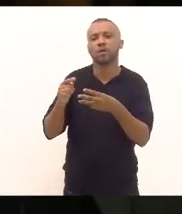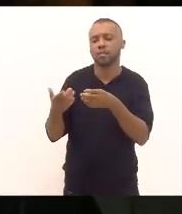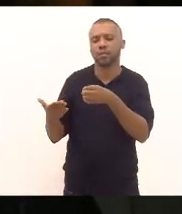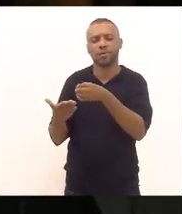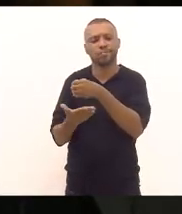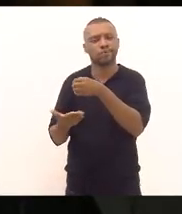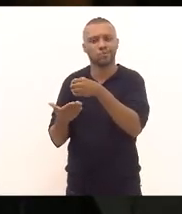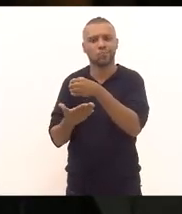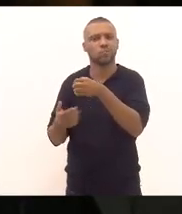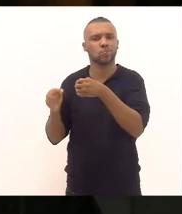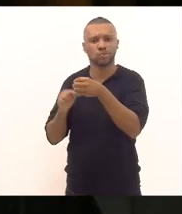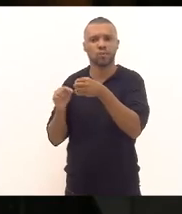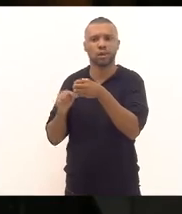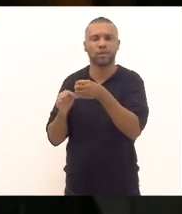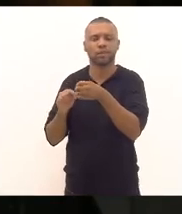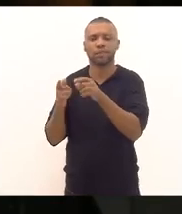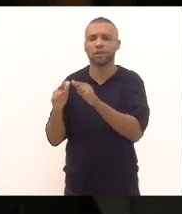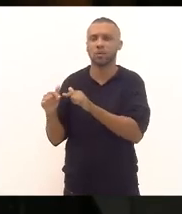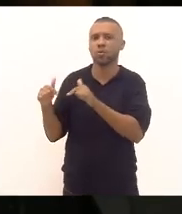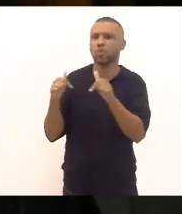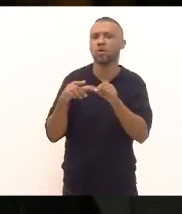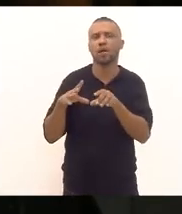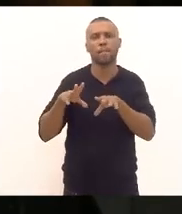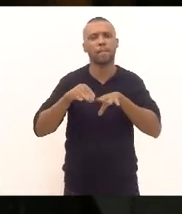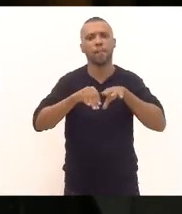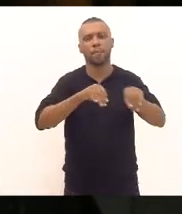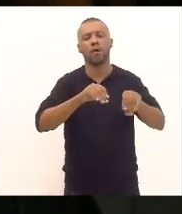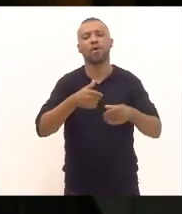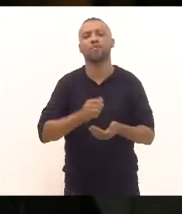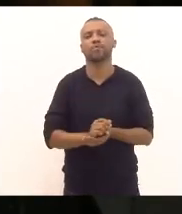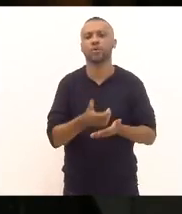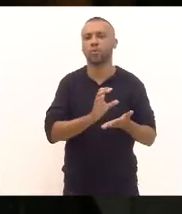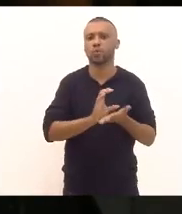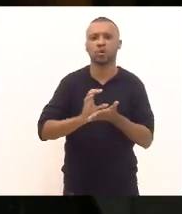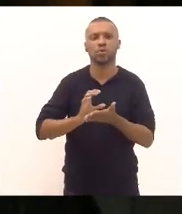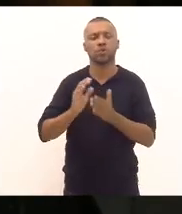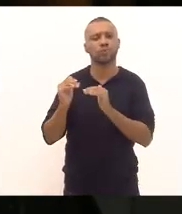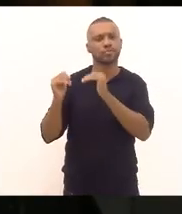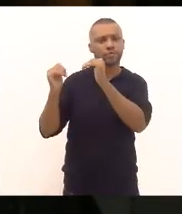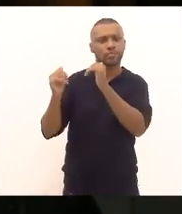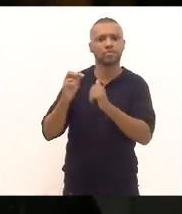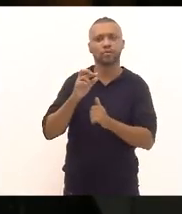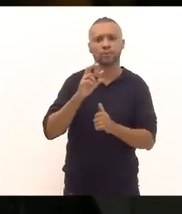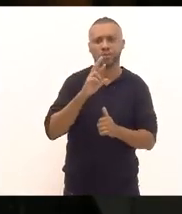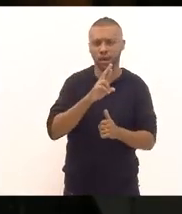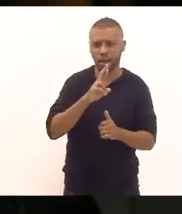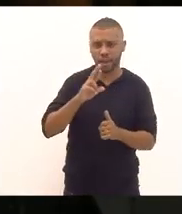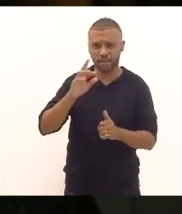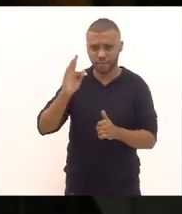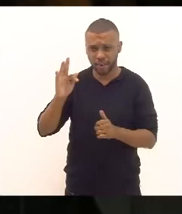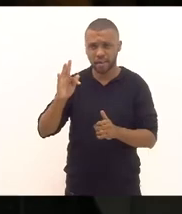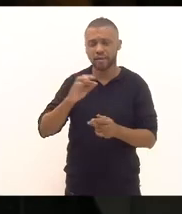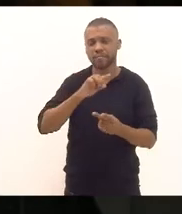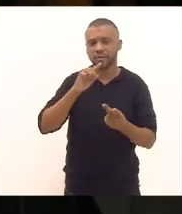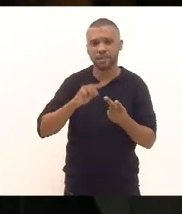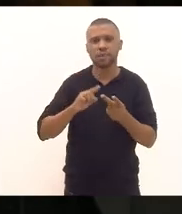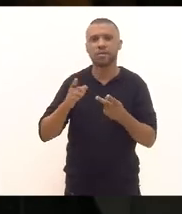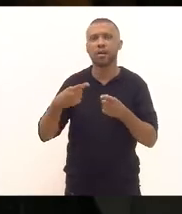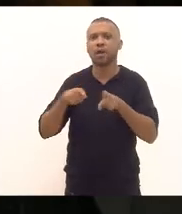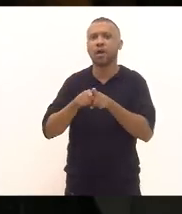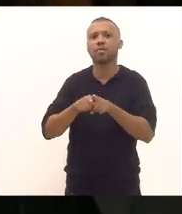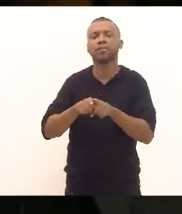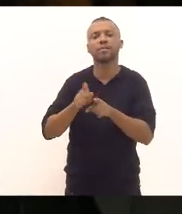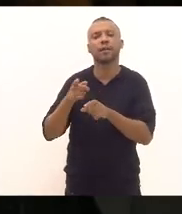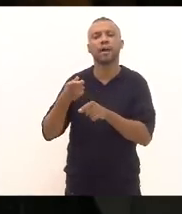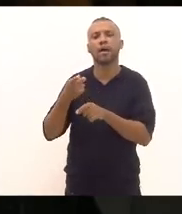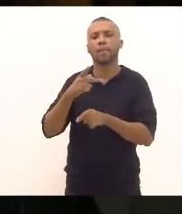que em que interveio sobre o Rio de Janeiro o conselho disso bom dia para Transcal ao lado da procuradoria-geral da Fazenda